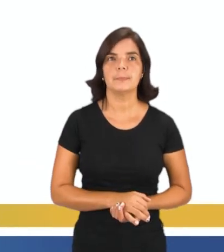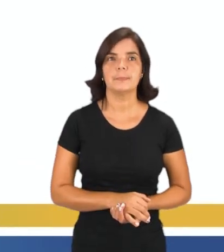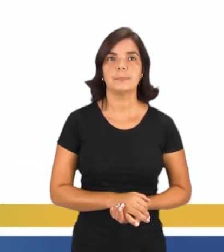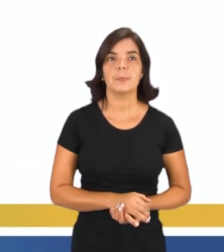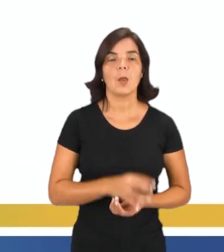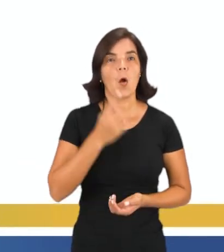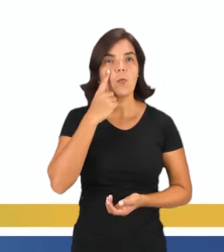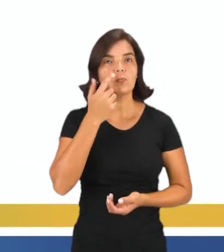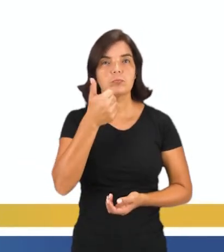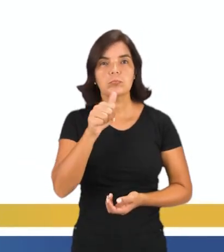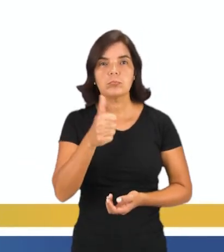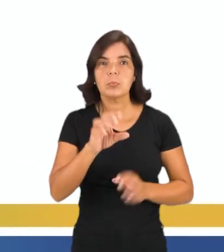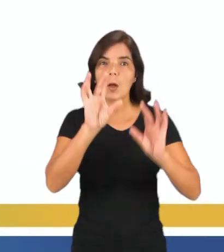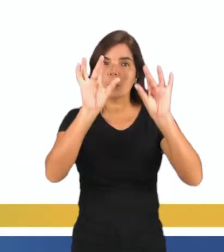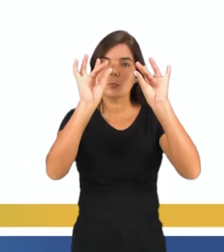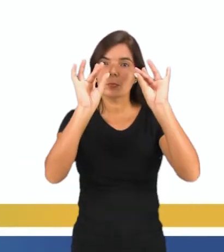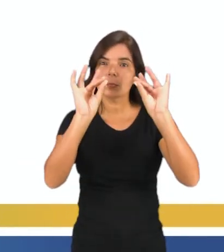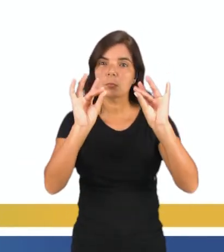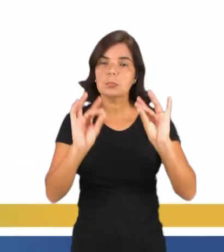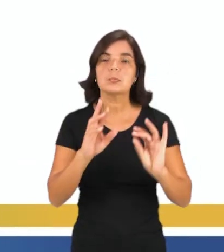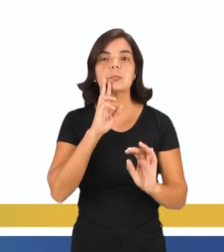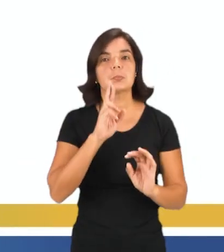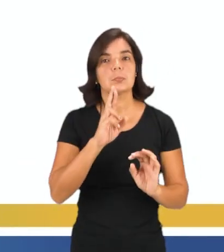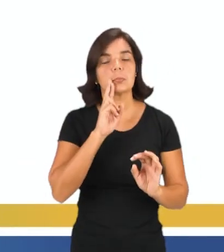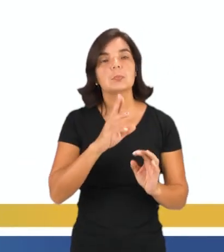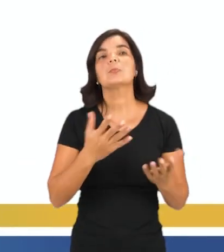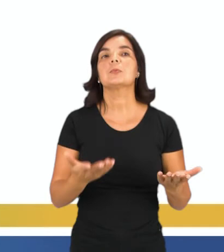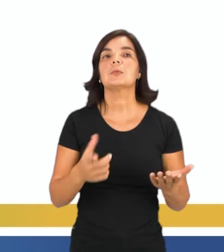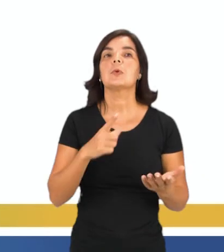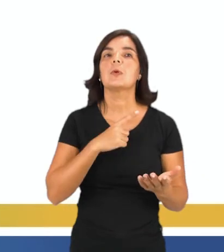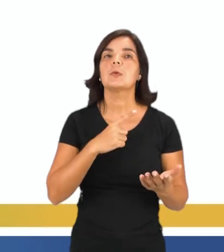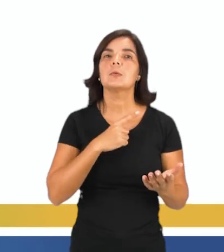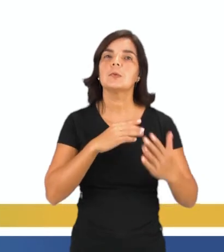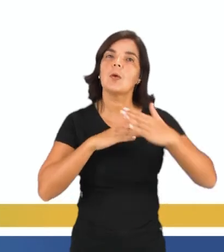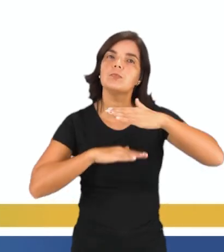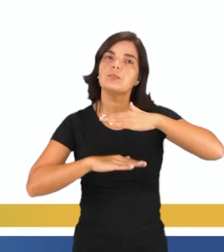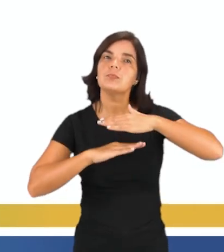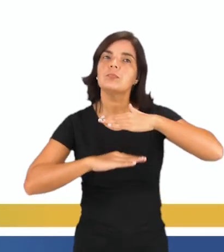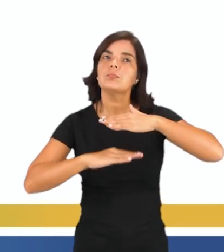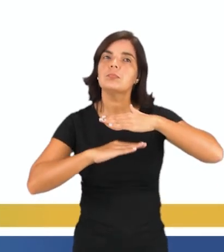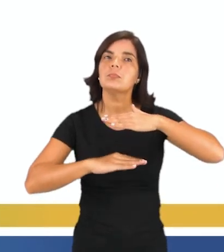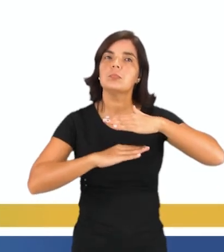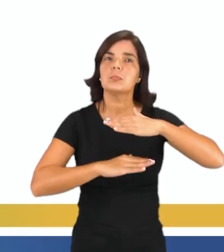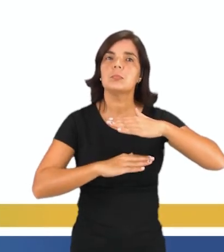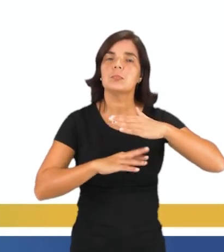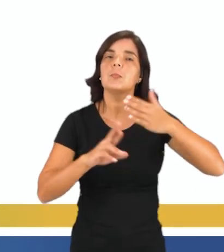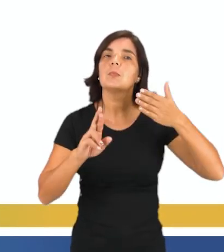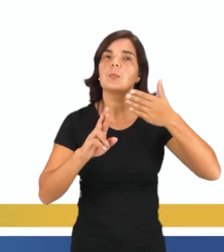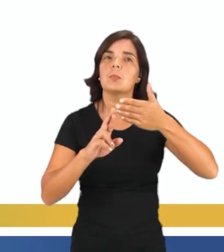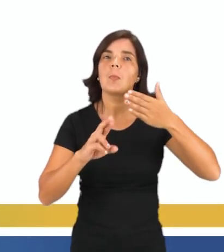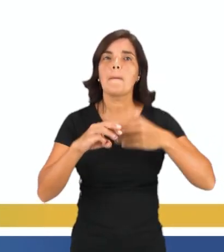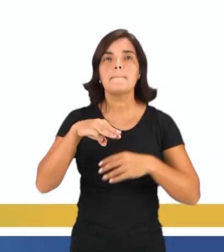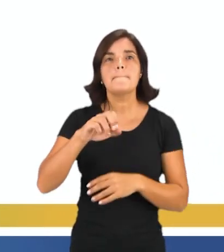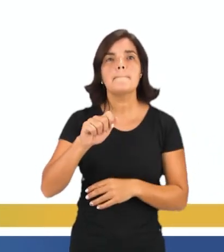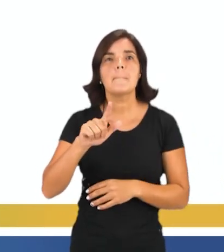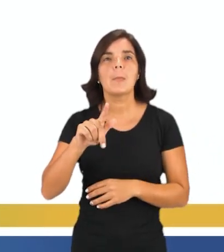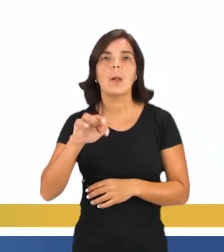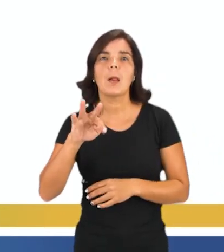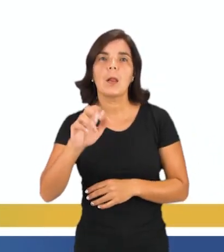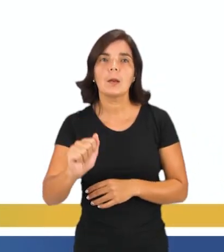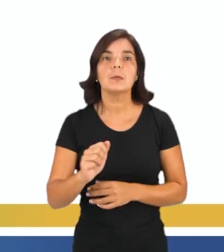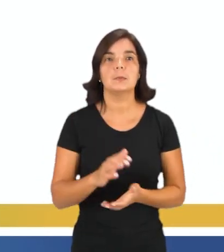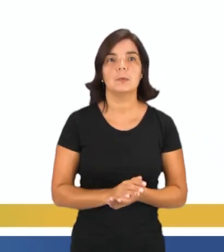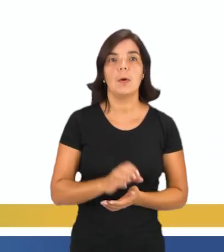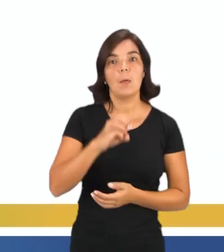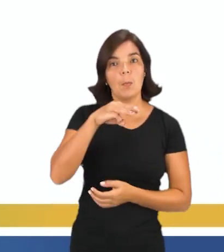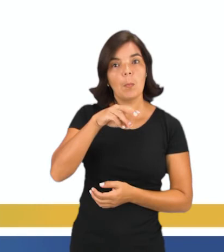E aí, observando todas as minhas opções, eu tenho lá embaixo uma referência à maleta, né? Então,